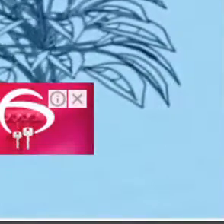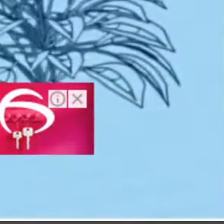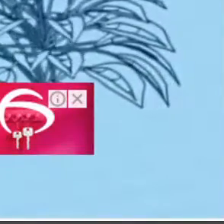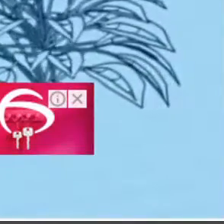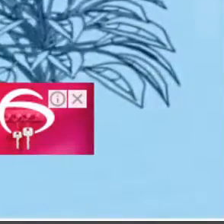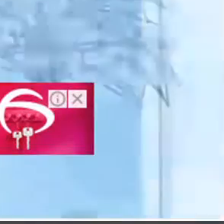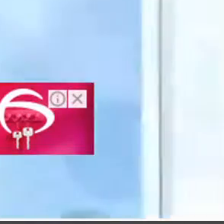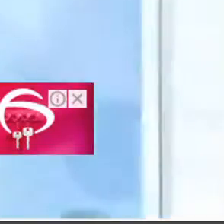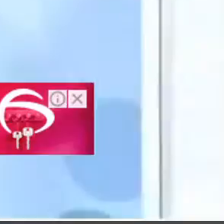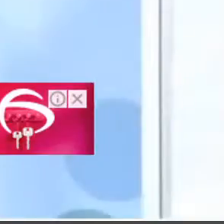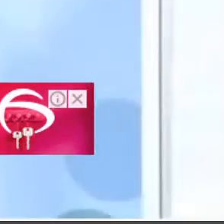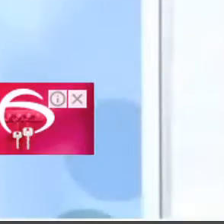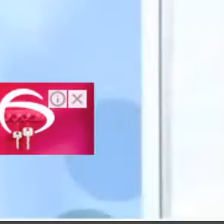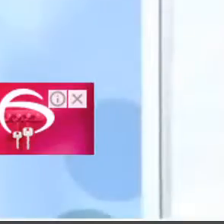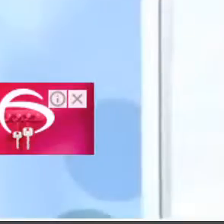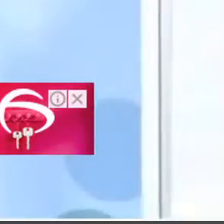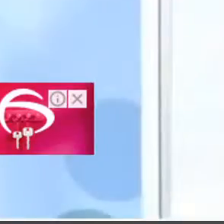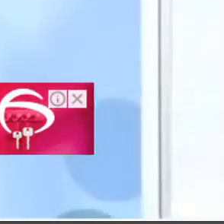g1